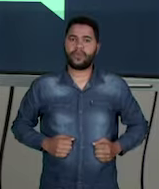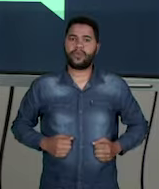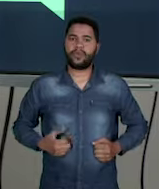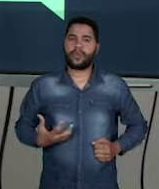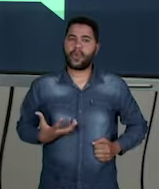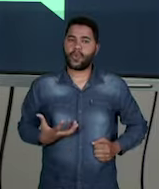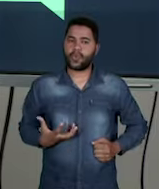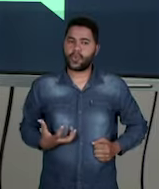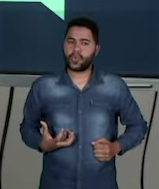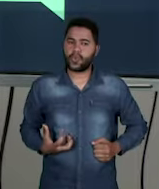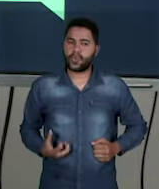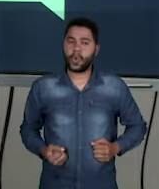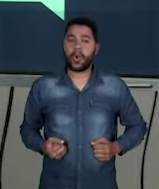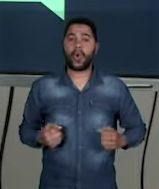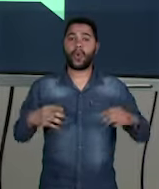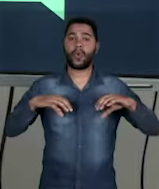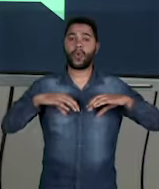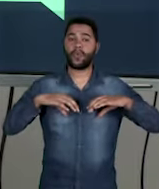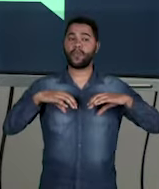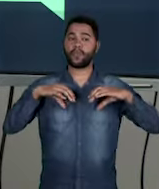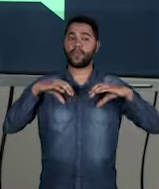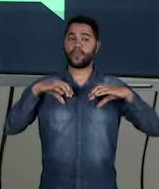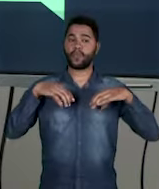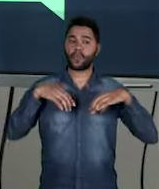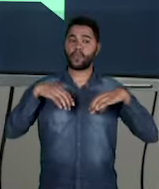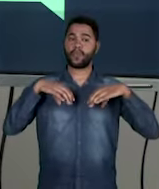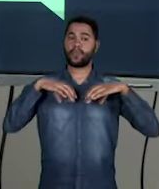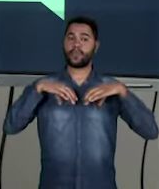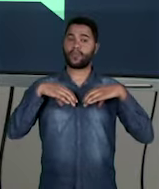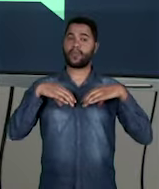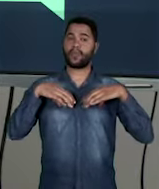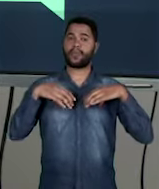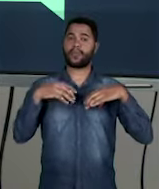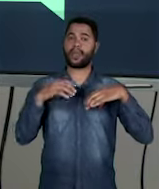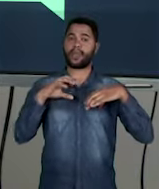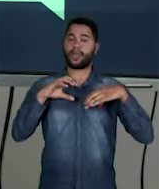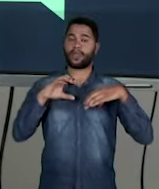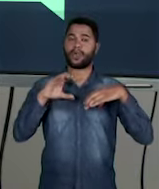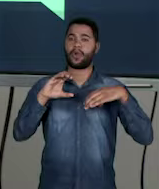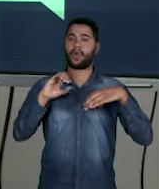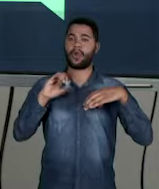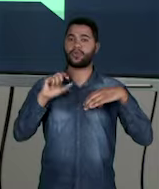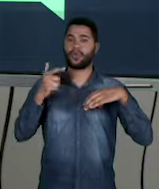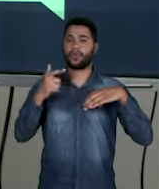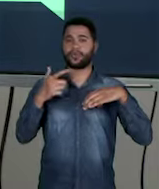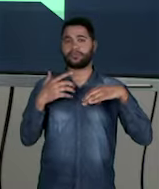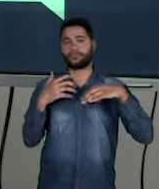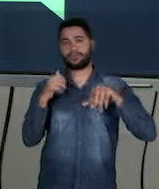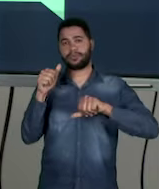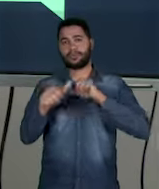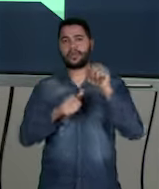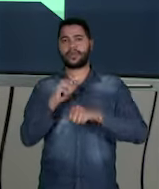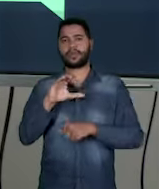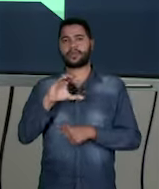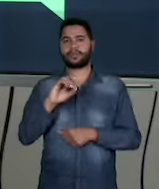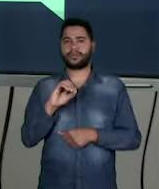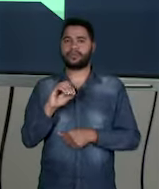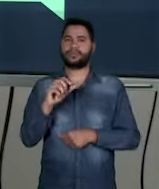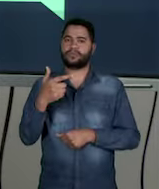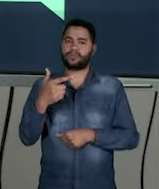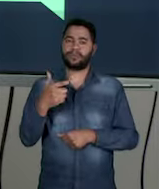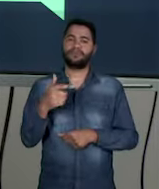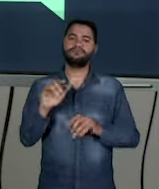ou então para o pulmão, para que ocorra a troca gasosa, né, oxigênio, gás carbônico. Mas essa